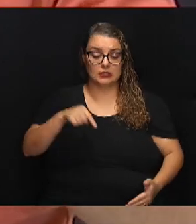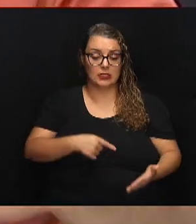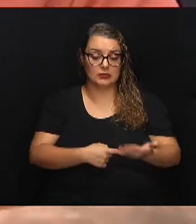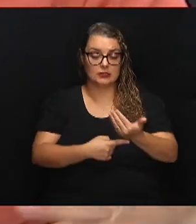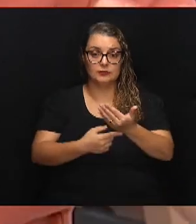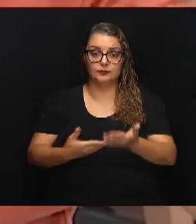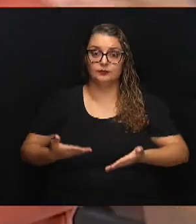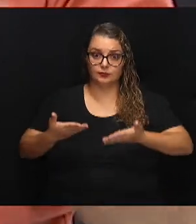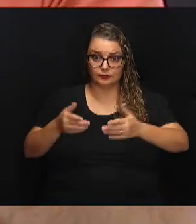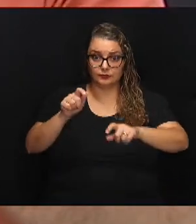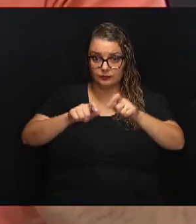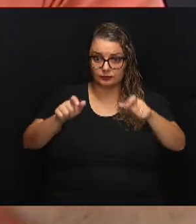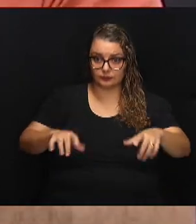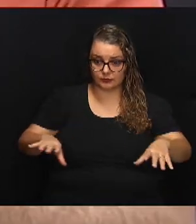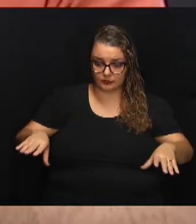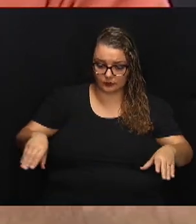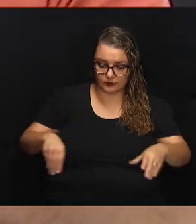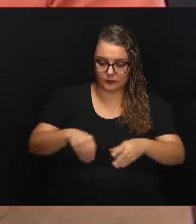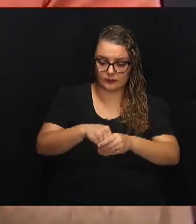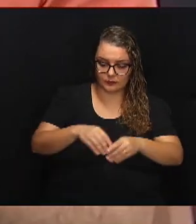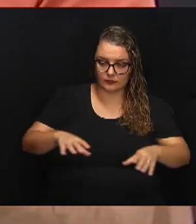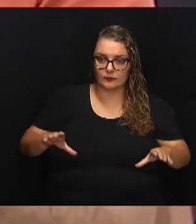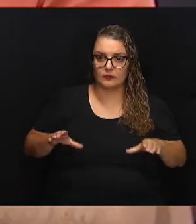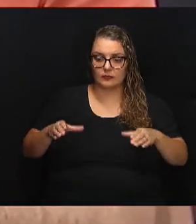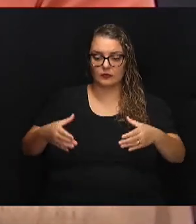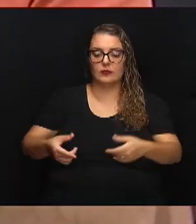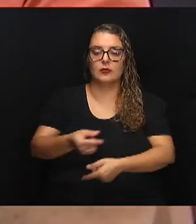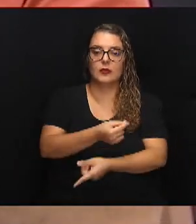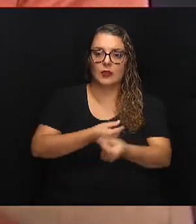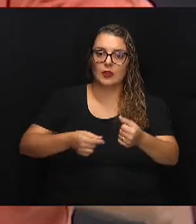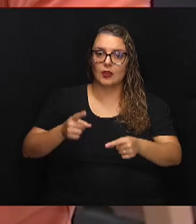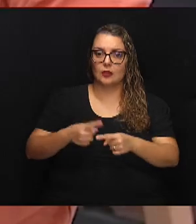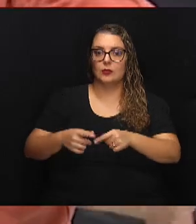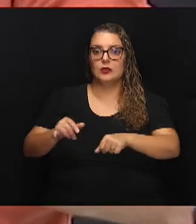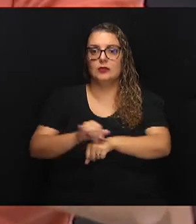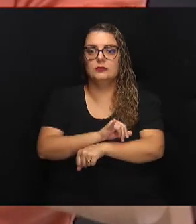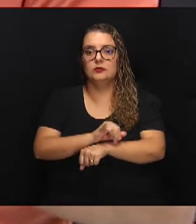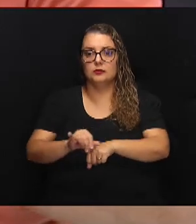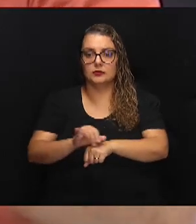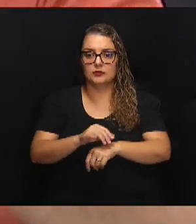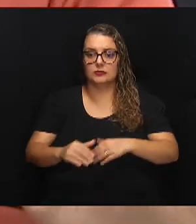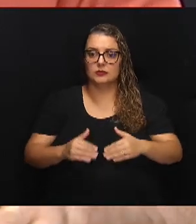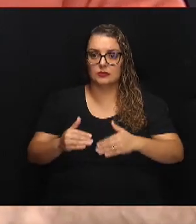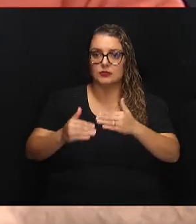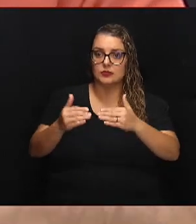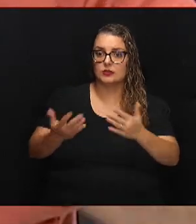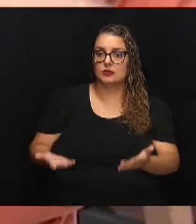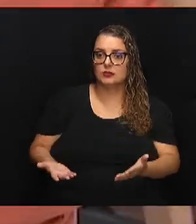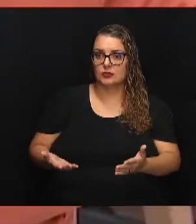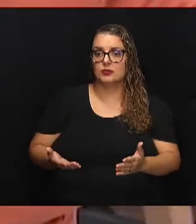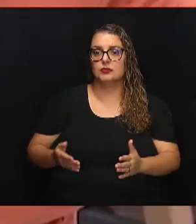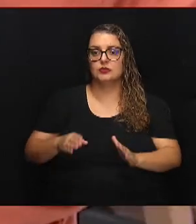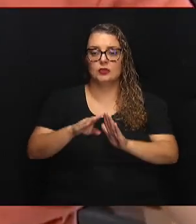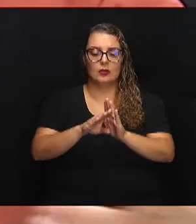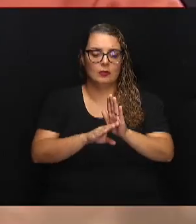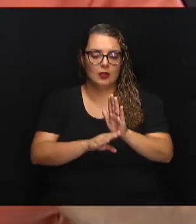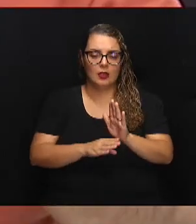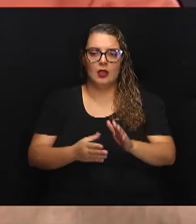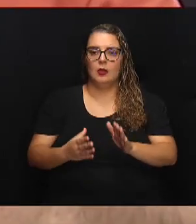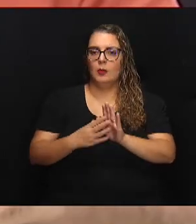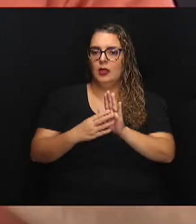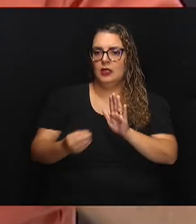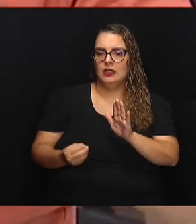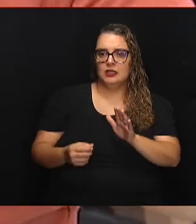que mais pessoas adentrassem o mercado, porque as ferramentas também de desenvolvimento, as ferramentas de programação, de